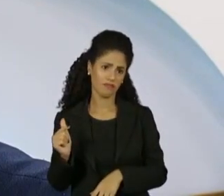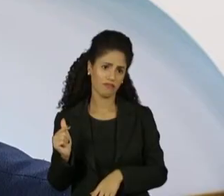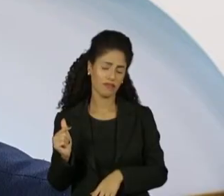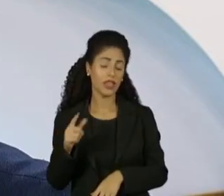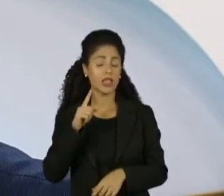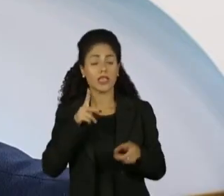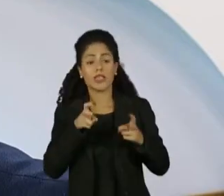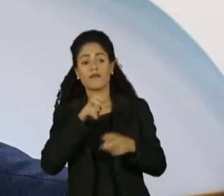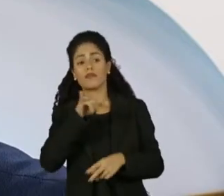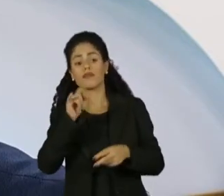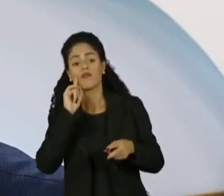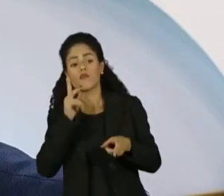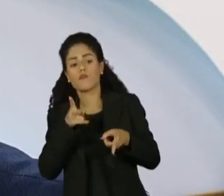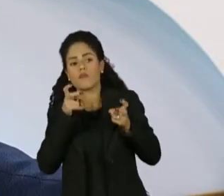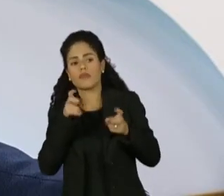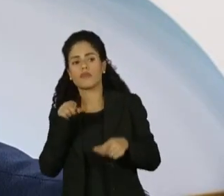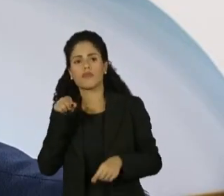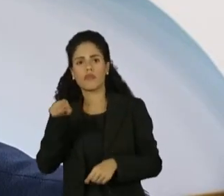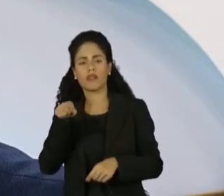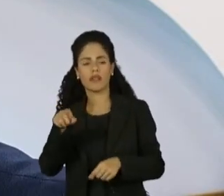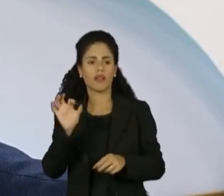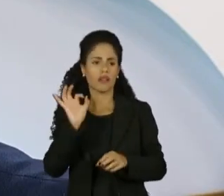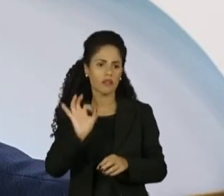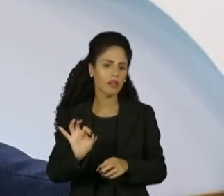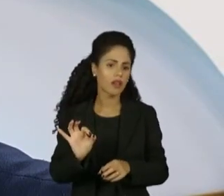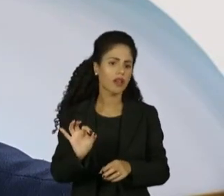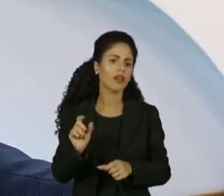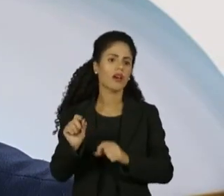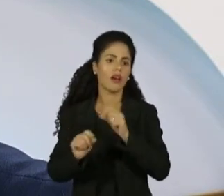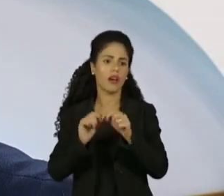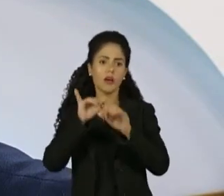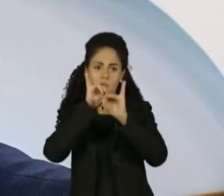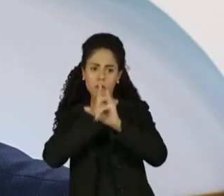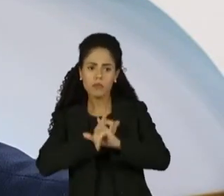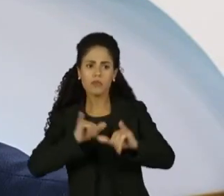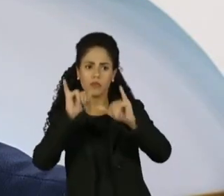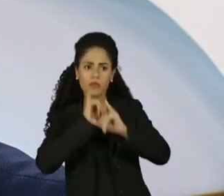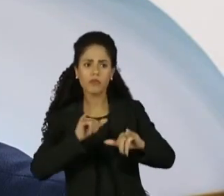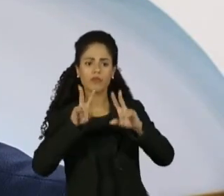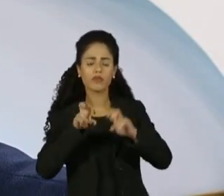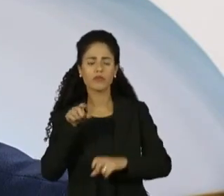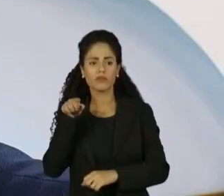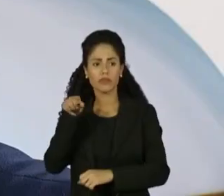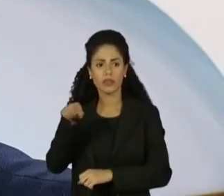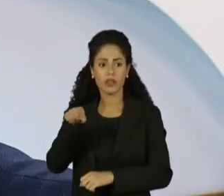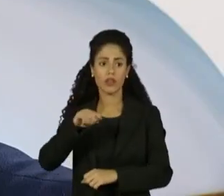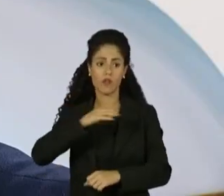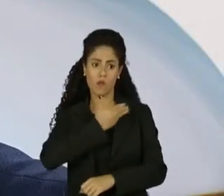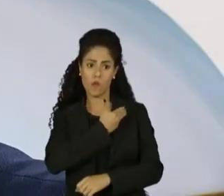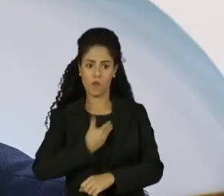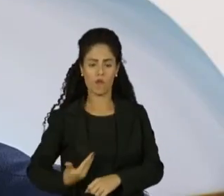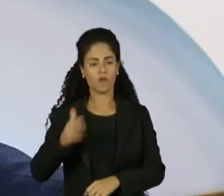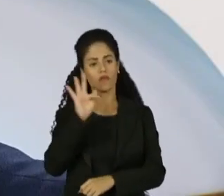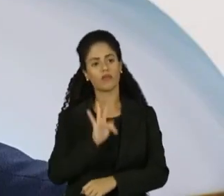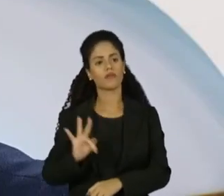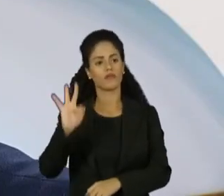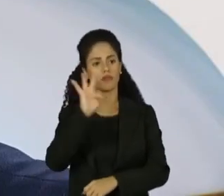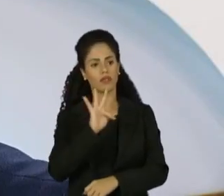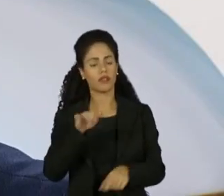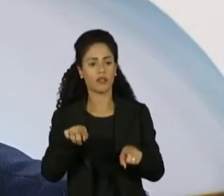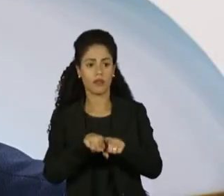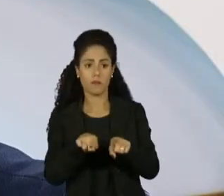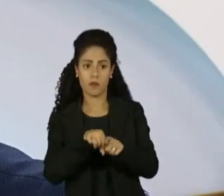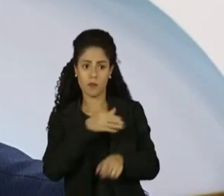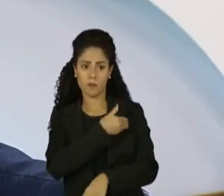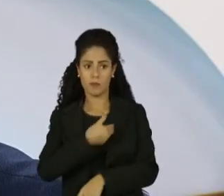você observar a palavra que é emitida, os comunicados que são feitos pelo governo federal, notadamente pelo